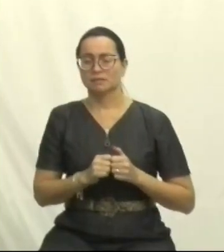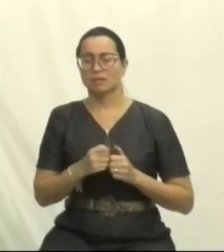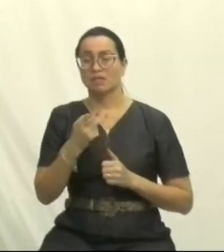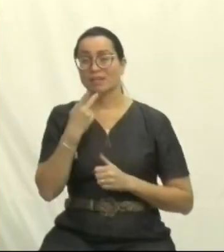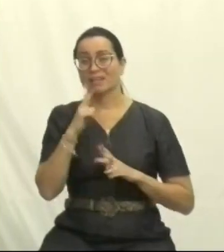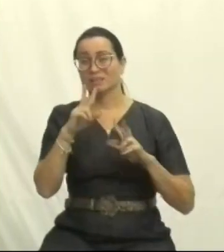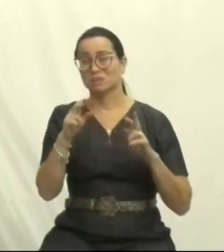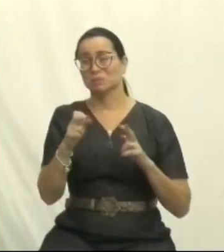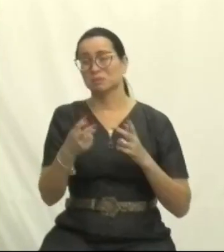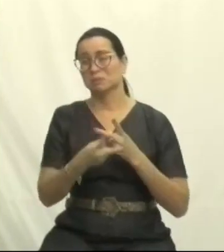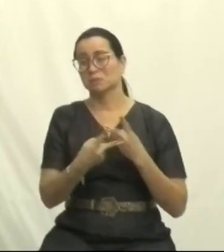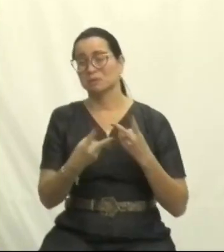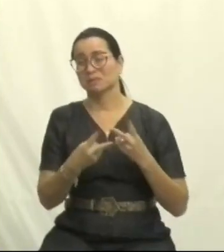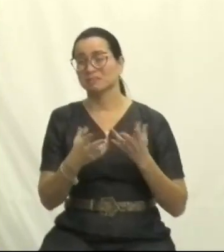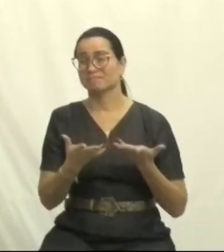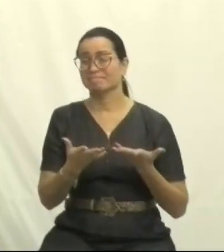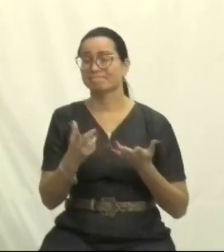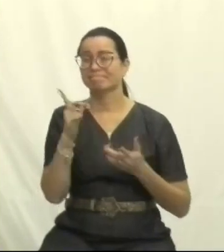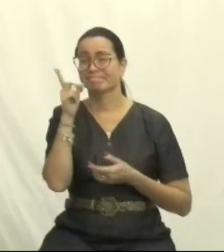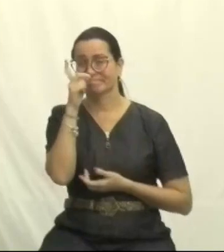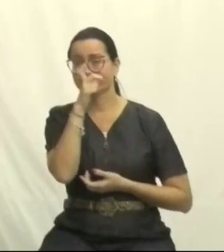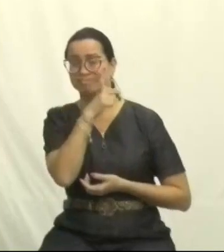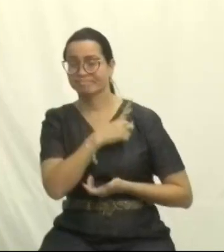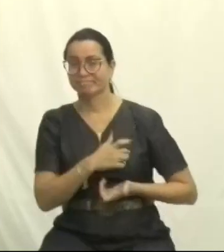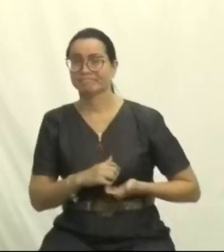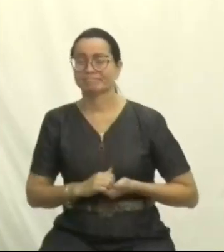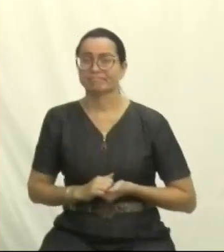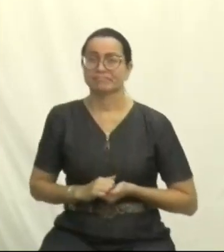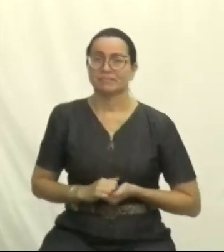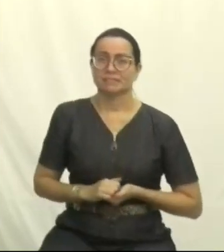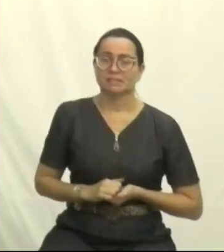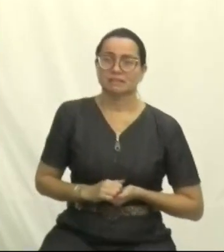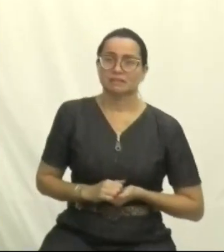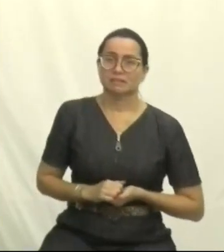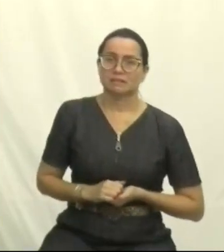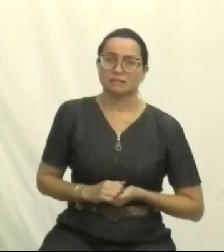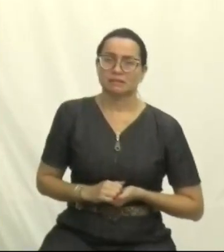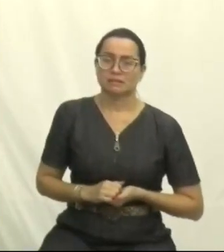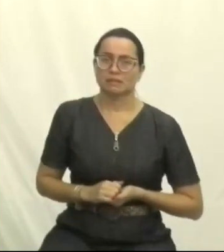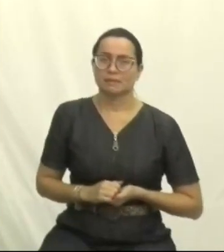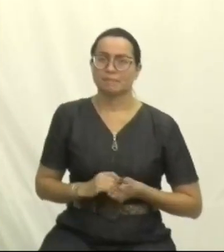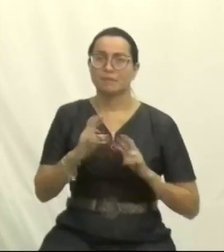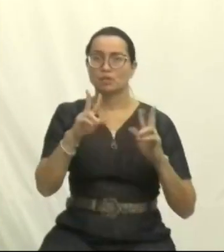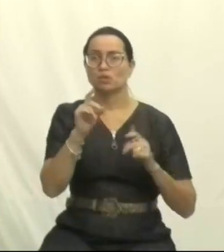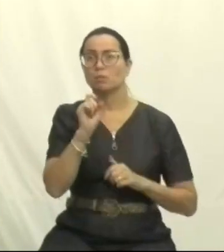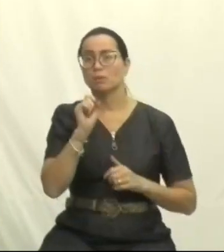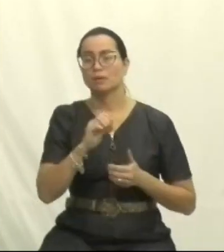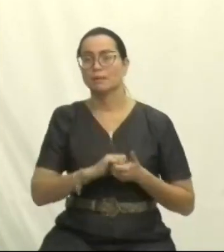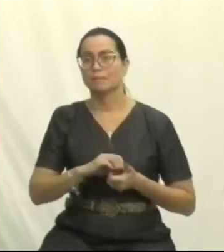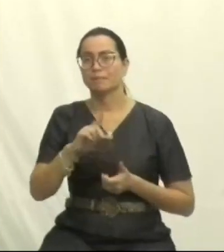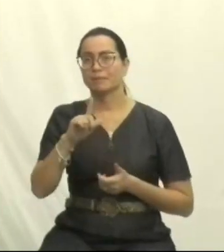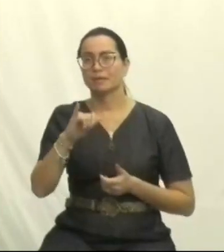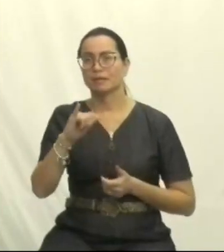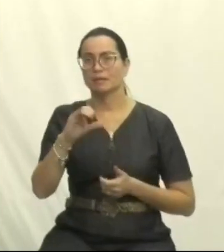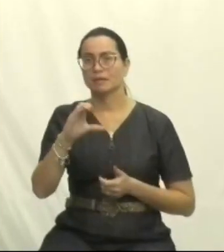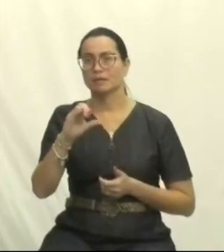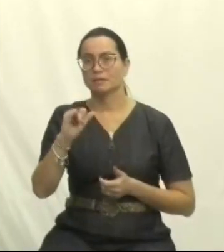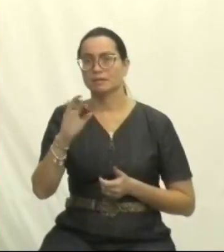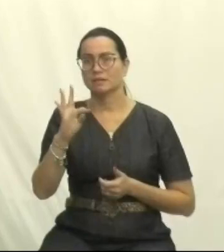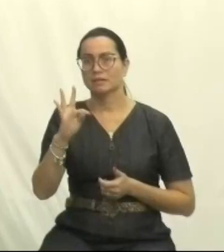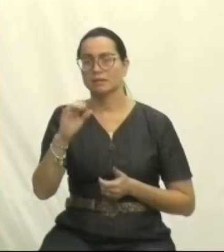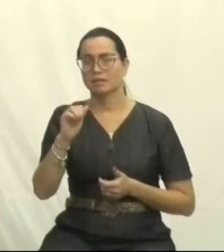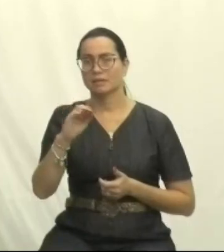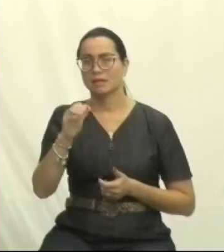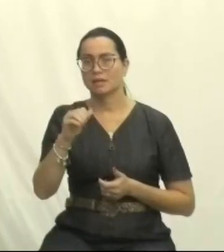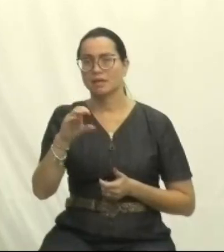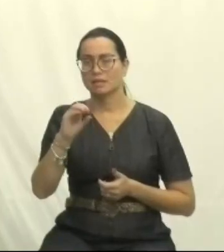diante de alguns fatos levantados pela imprensa, né, acerca da licitação da prestação de serviços de coleta de lixo na cidade de